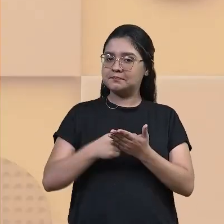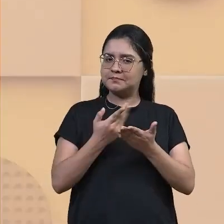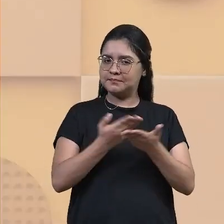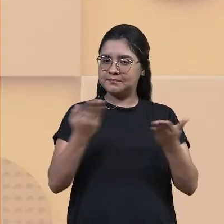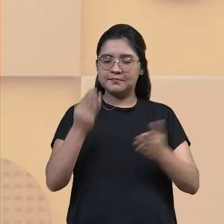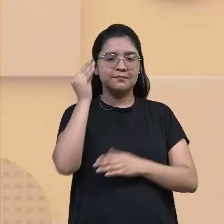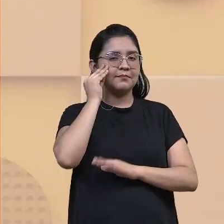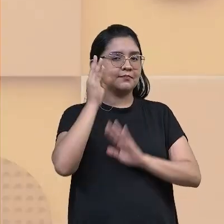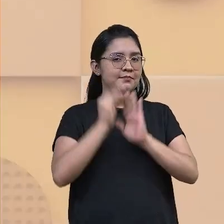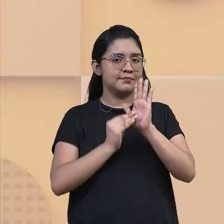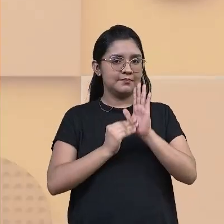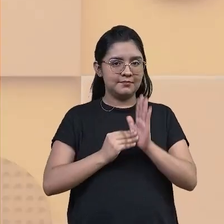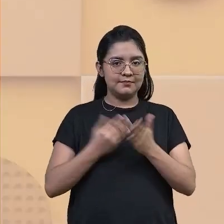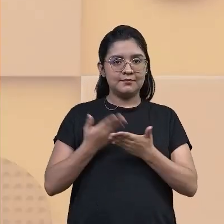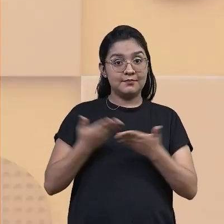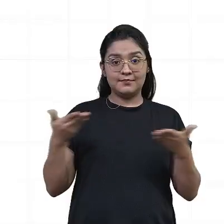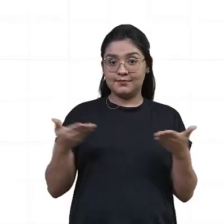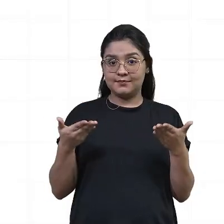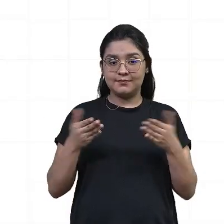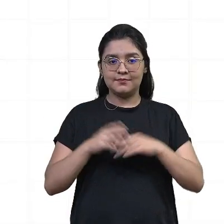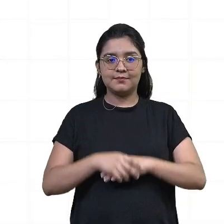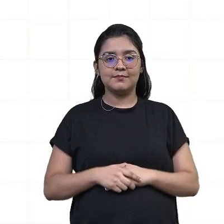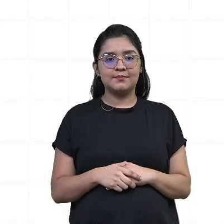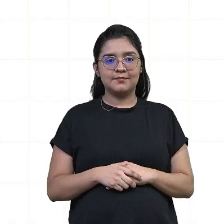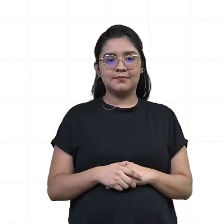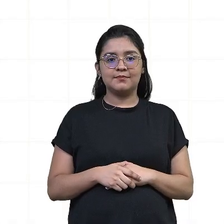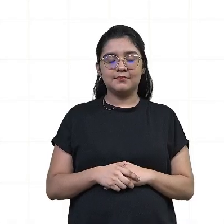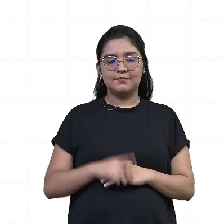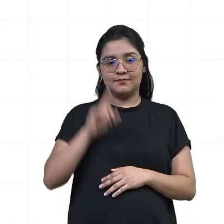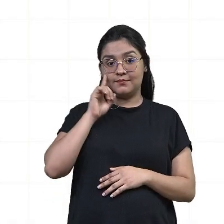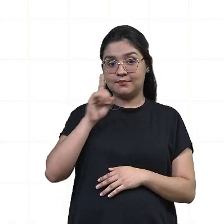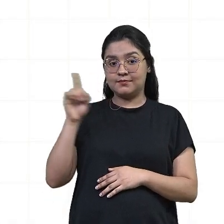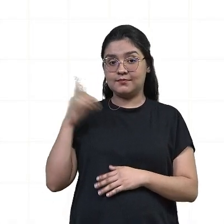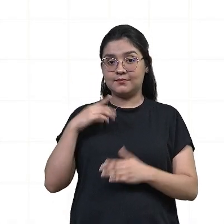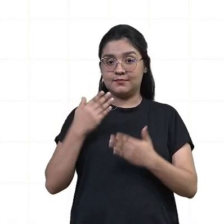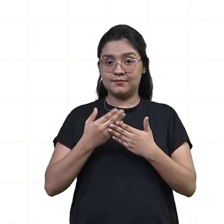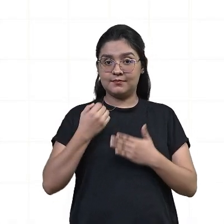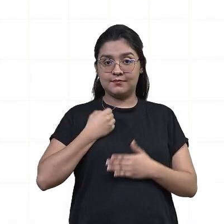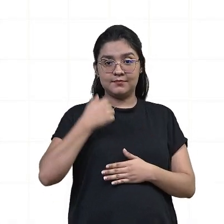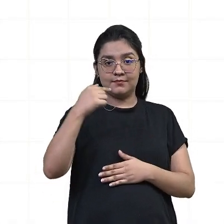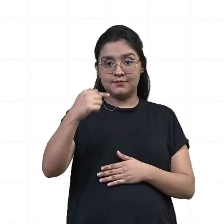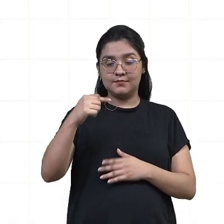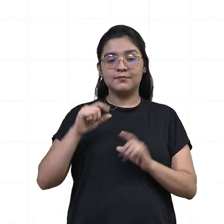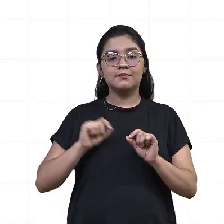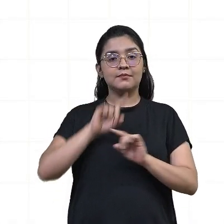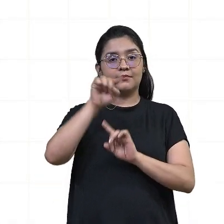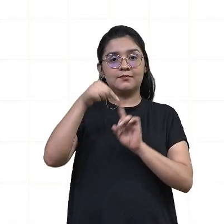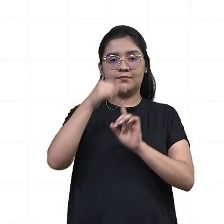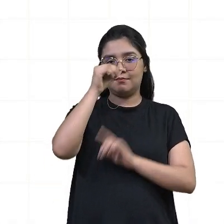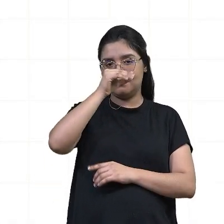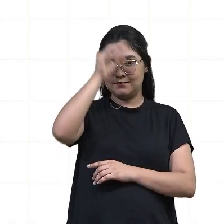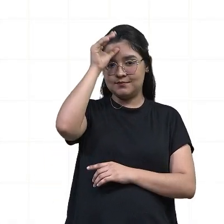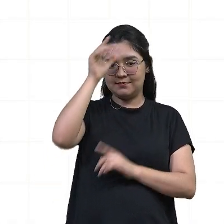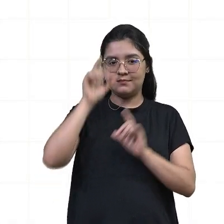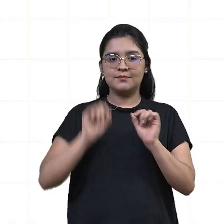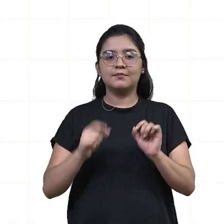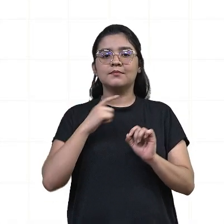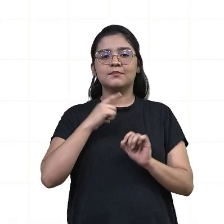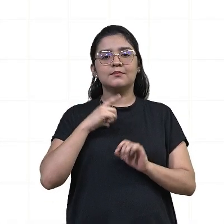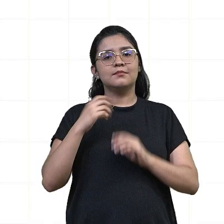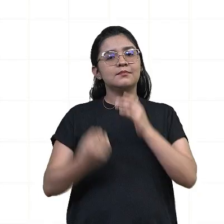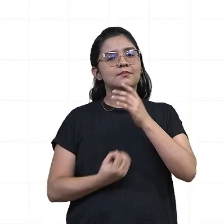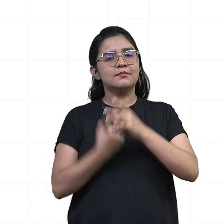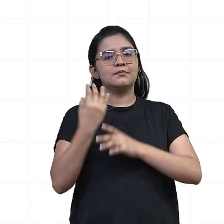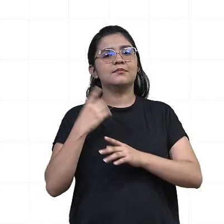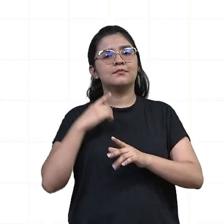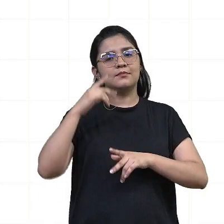acompanhar comigo o objeto e detalhamento de nossa aula. Temos, então, aí a aula de número 7, objeto de conhecimento, as origens